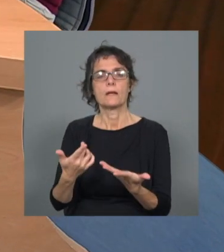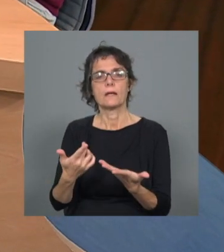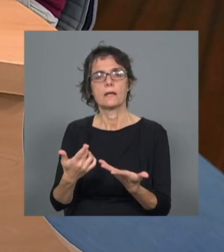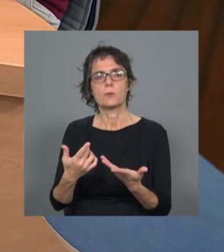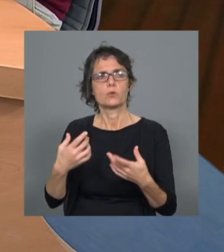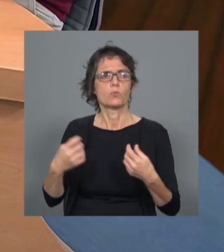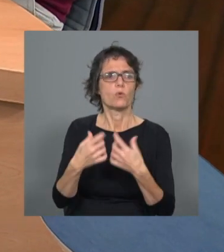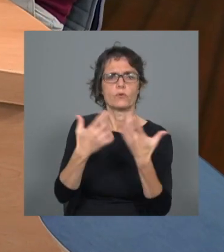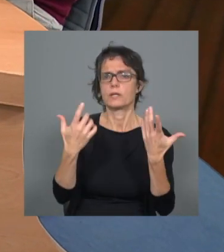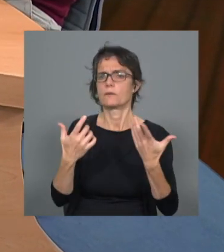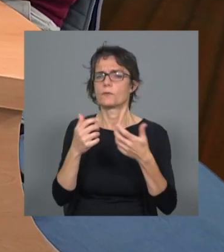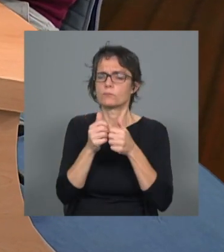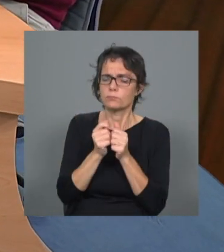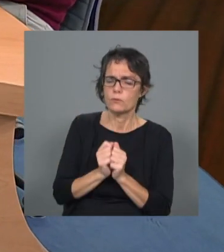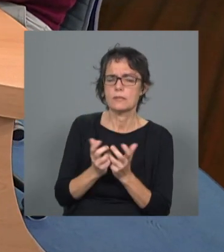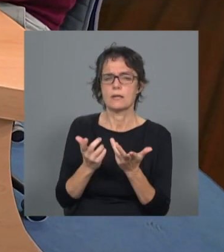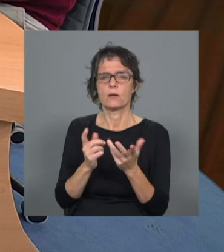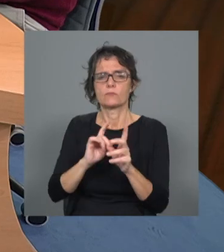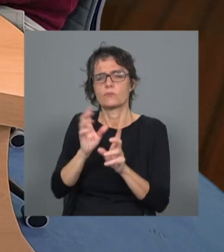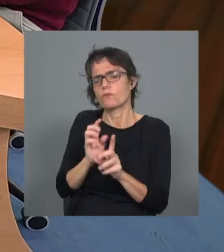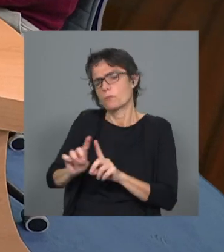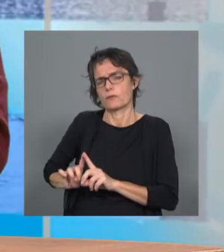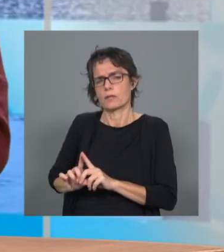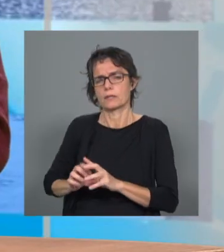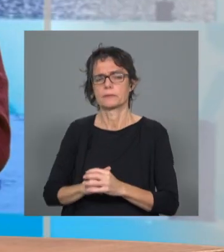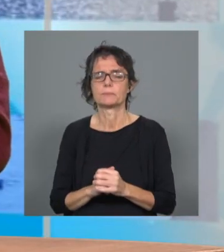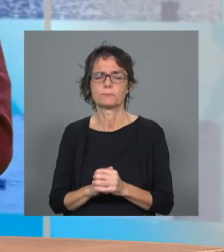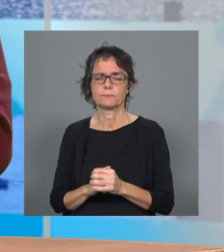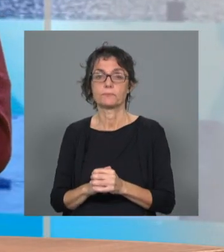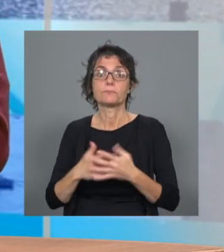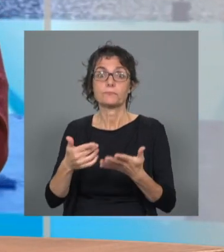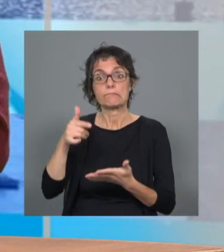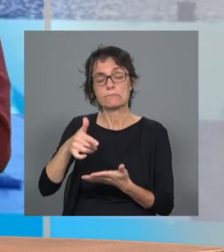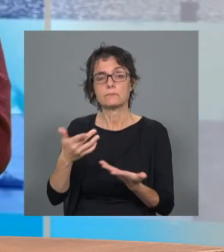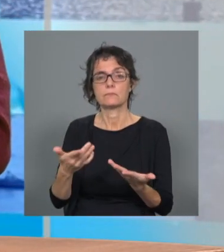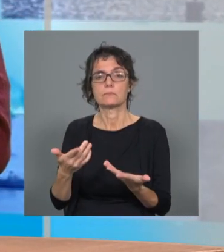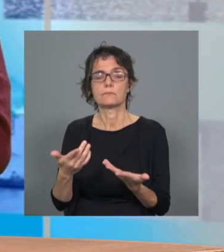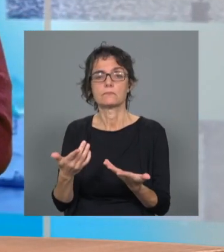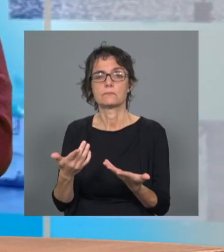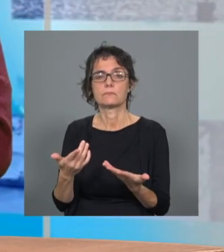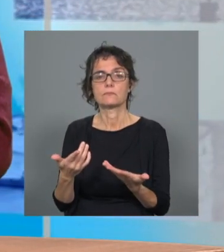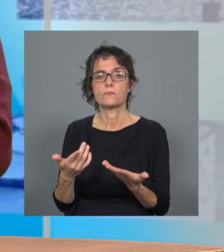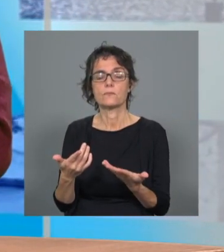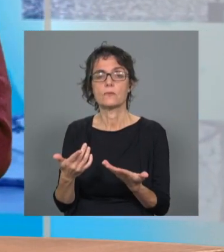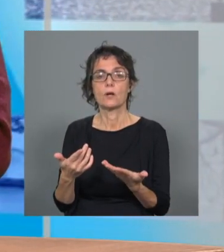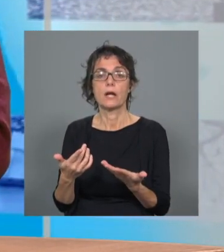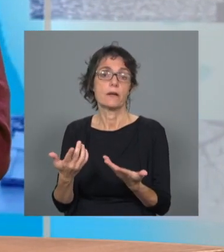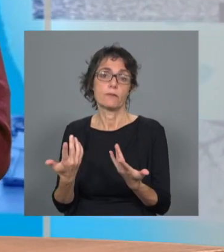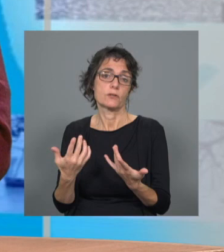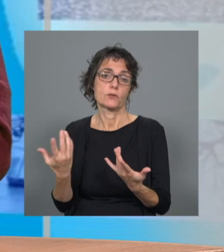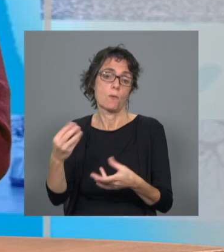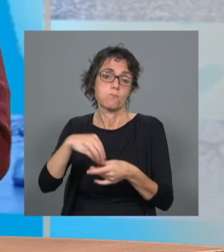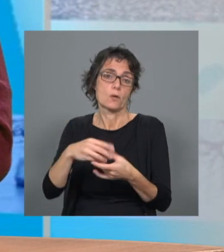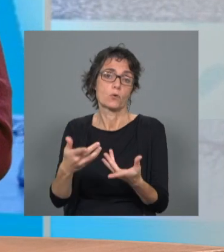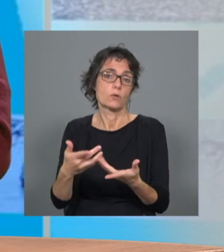mais mobilizando os jovens. Esta vigília vem também nesse seguimento